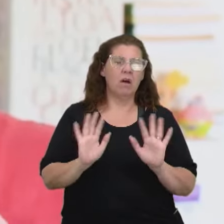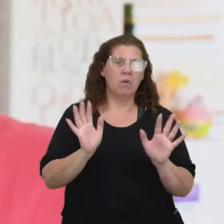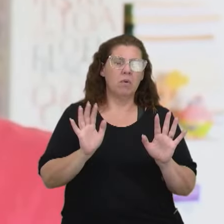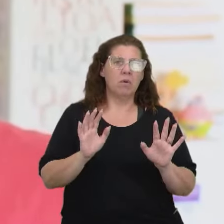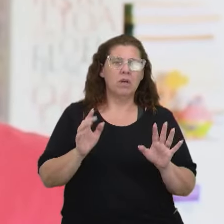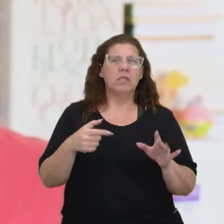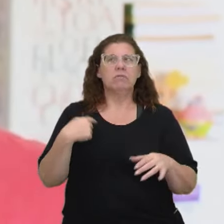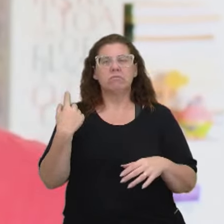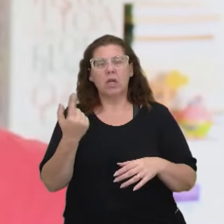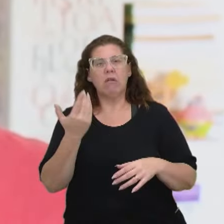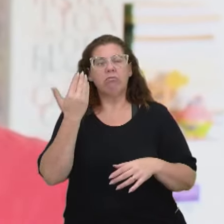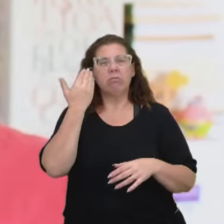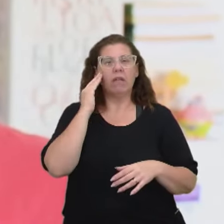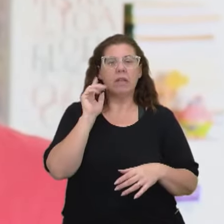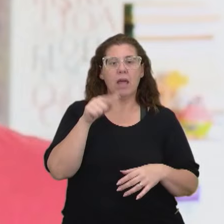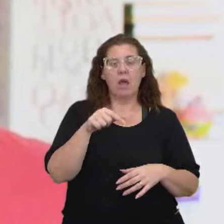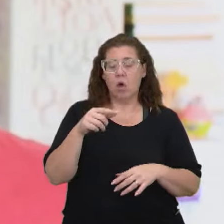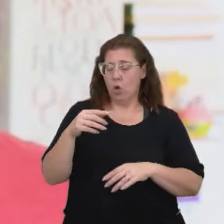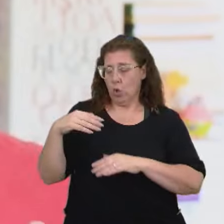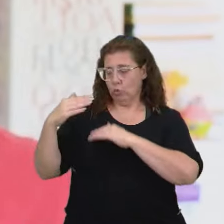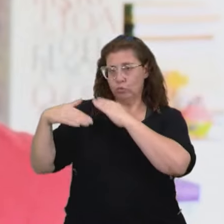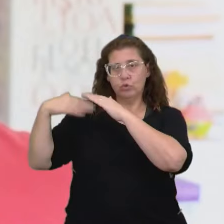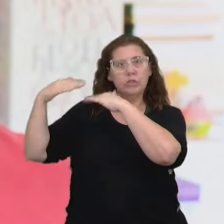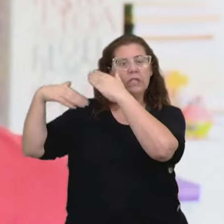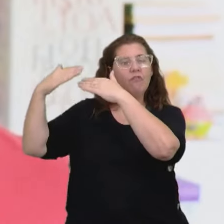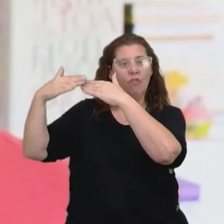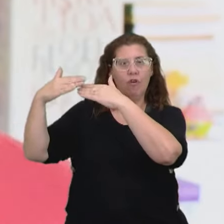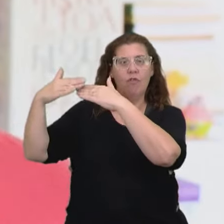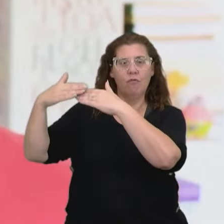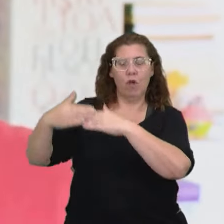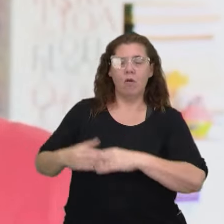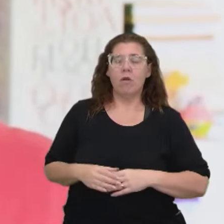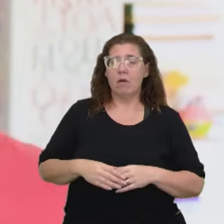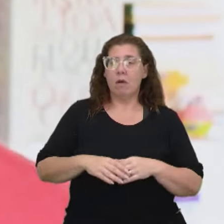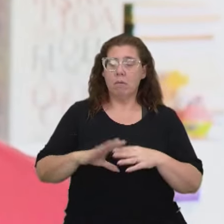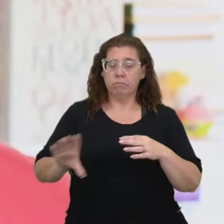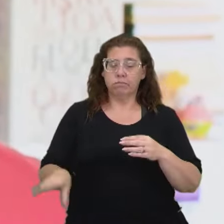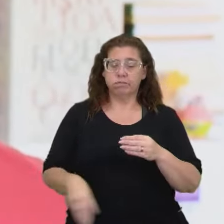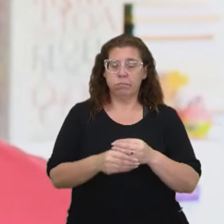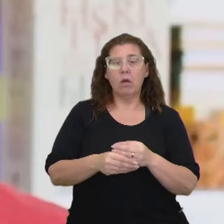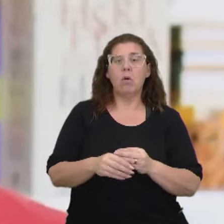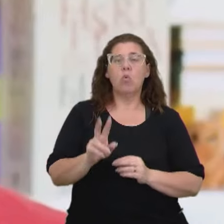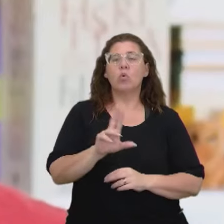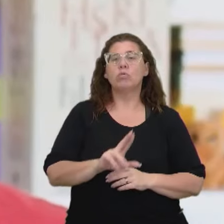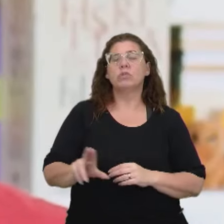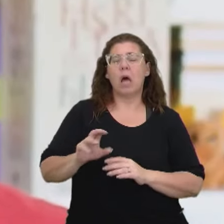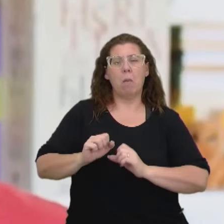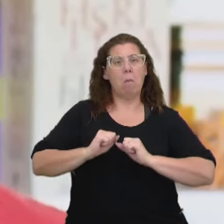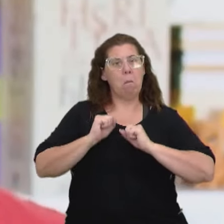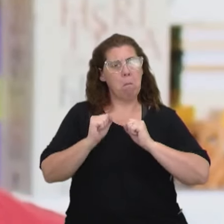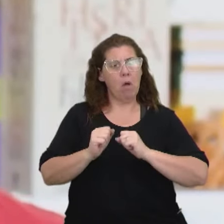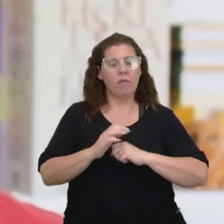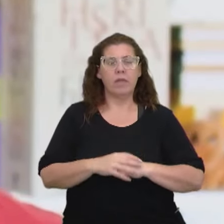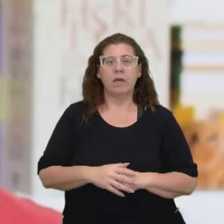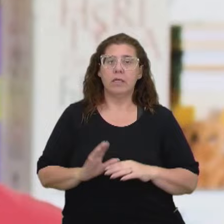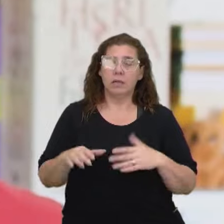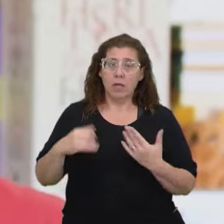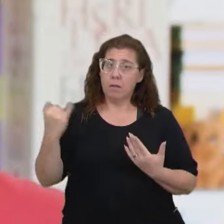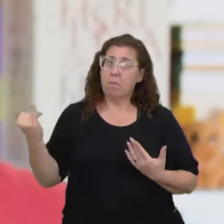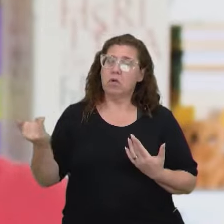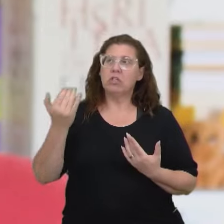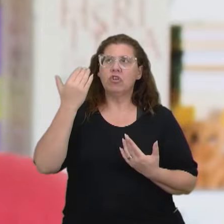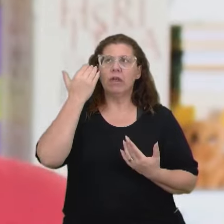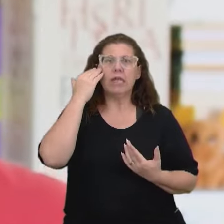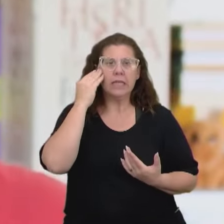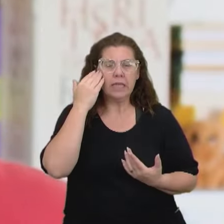ele procura entender é o desenvolvimento, a aplicação e o uso do poder. Ou seja, para ele é muito mais importante